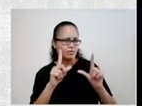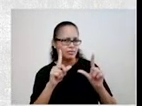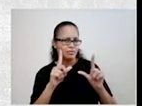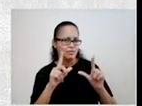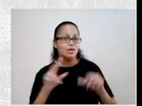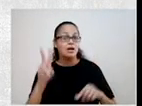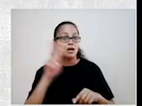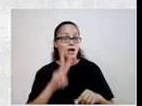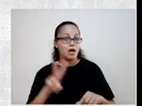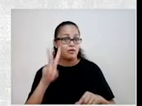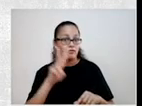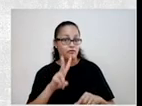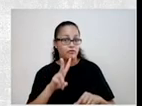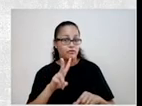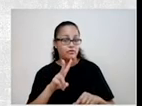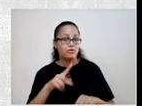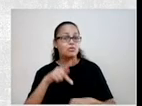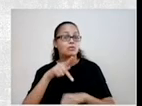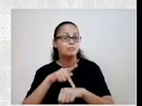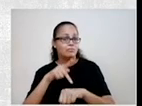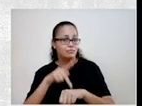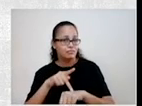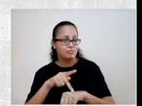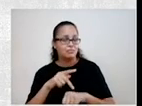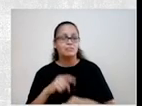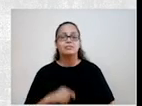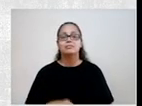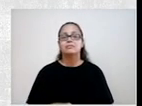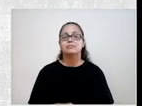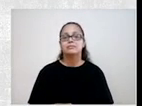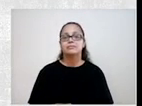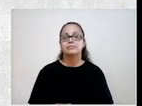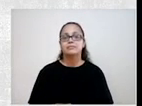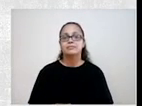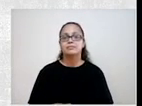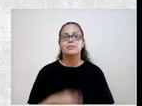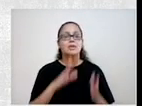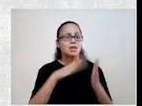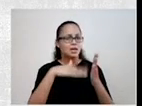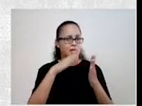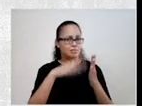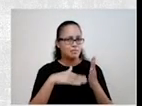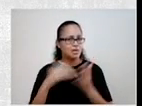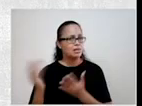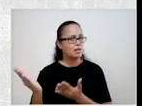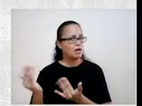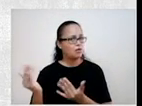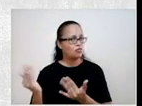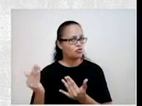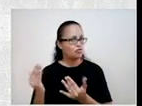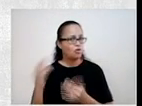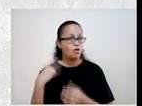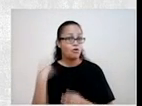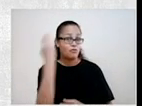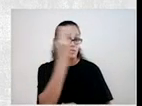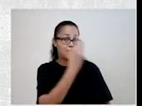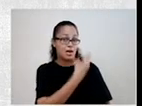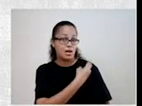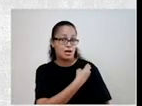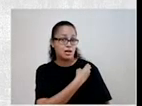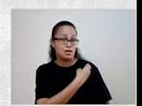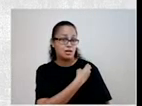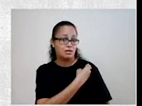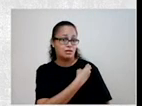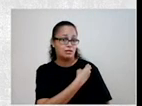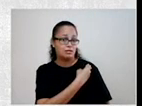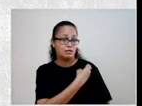Virgem dos Rochedos, de Leonardo da Vinci. Nela, Da Vinci pinta a jovem Maria, que toca o ombro de João Batista